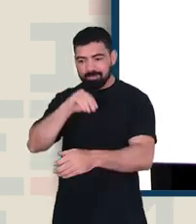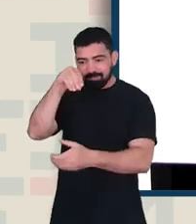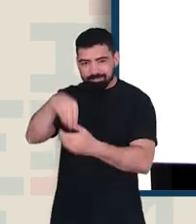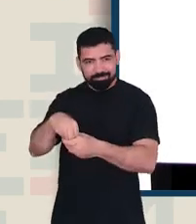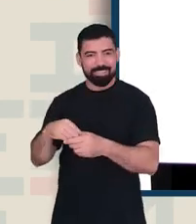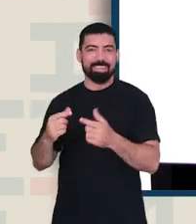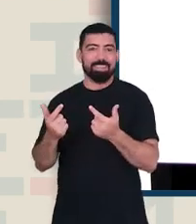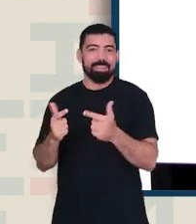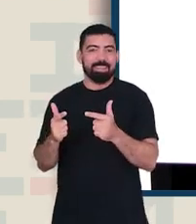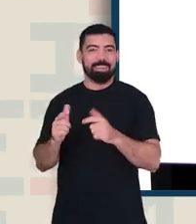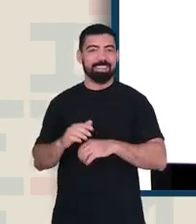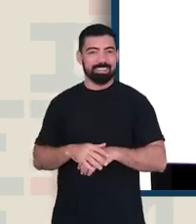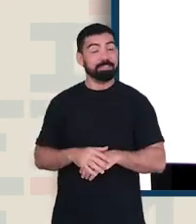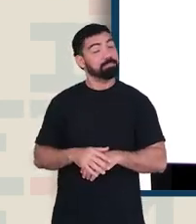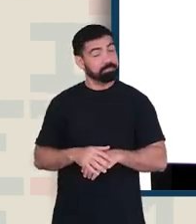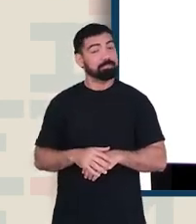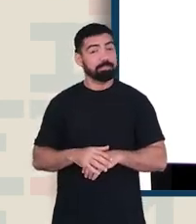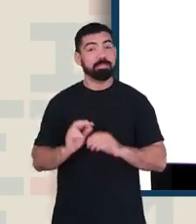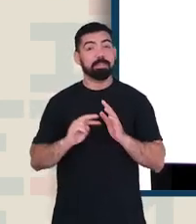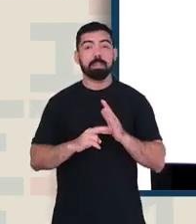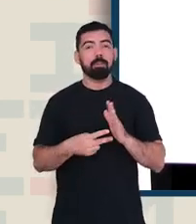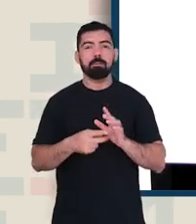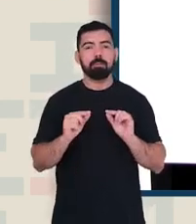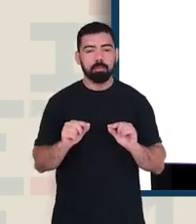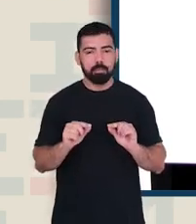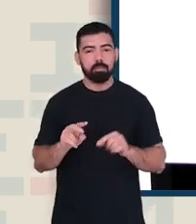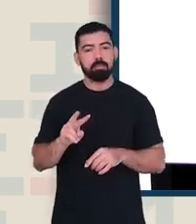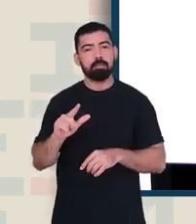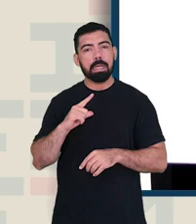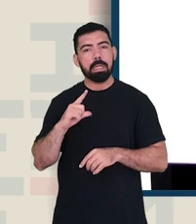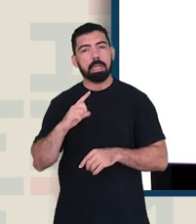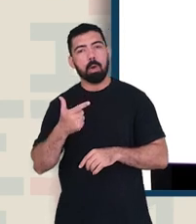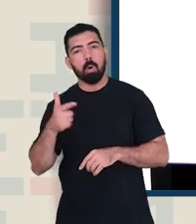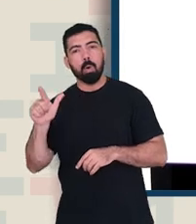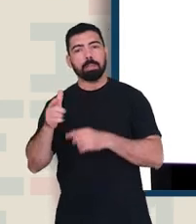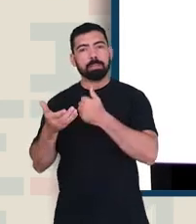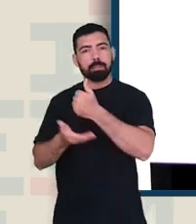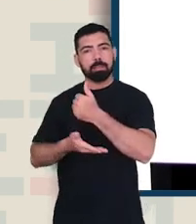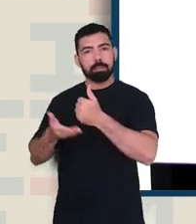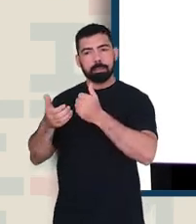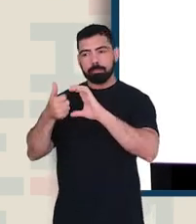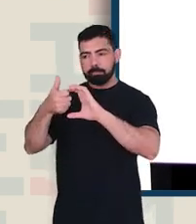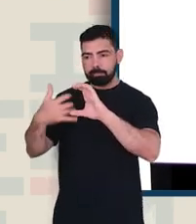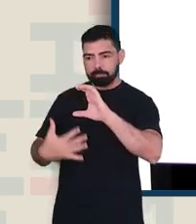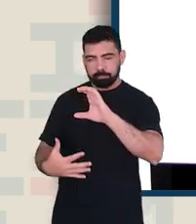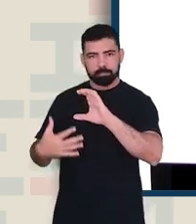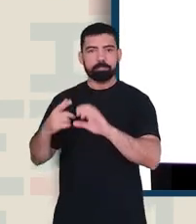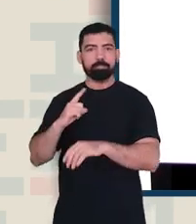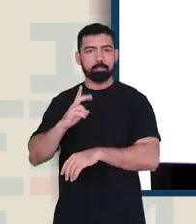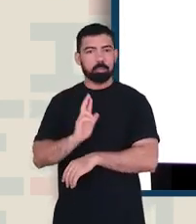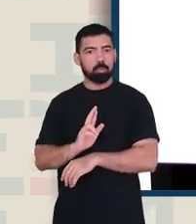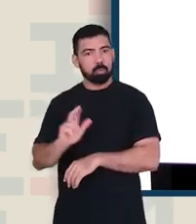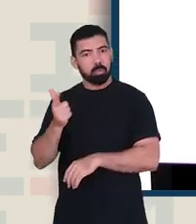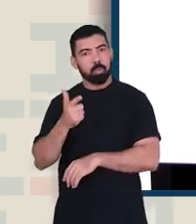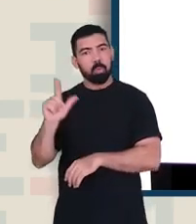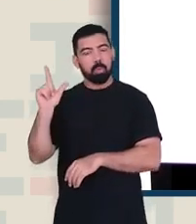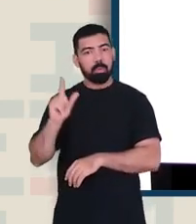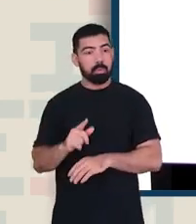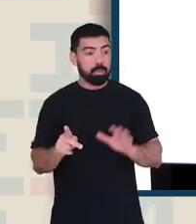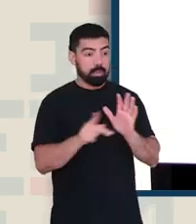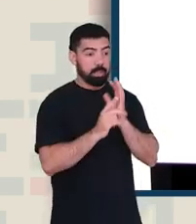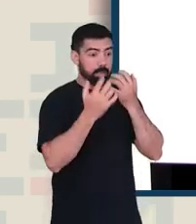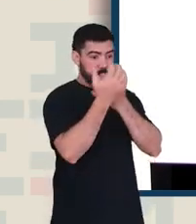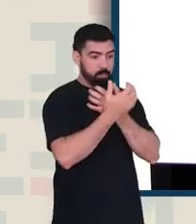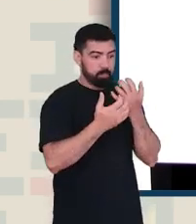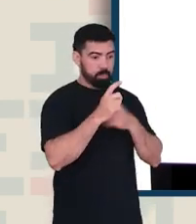estar. Quer dizer que vai se basear em outros princípios diferentes daqueles da música que a